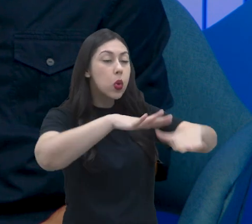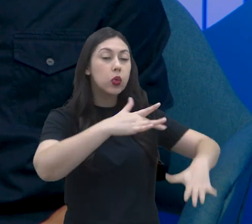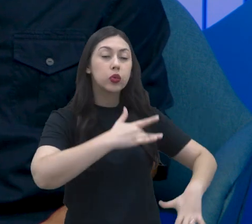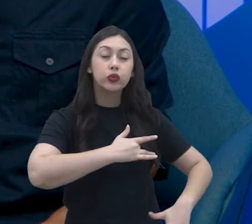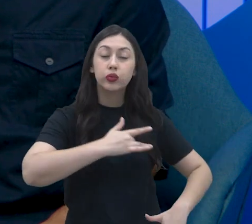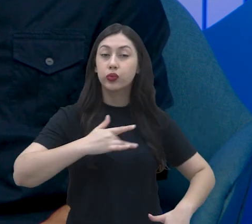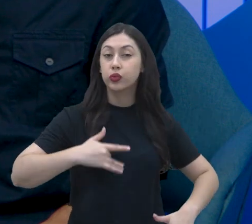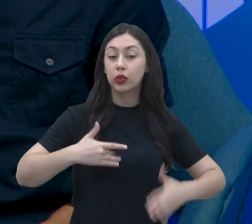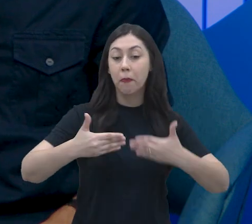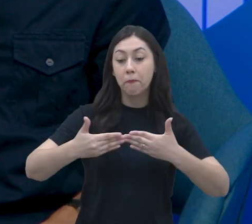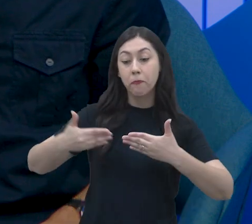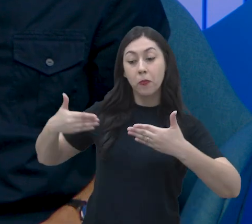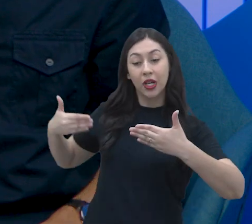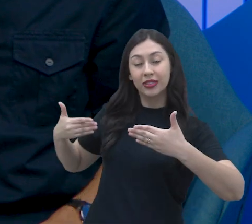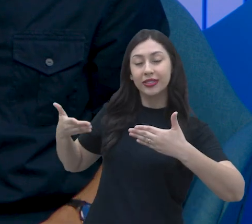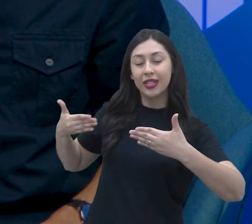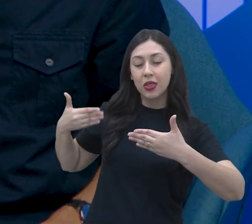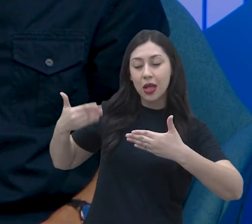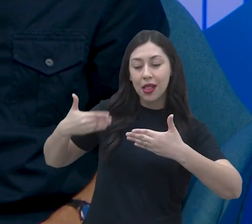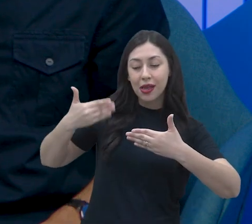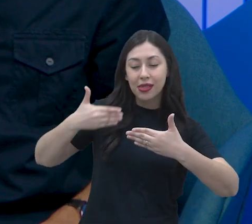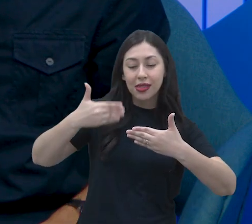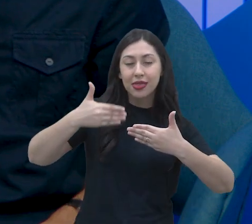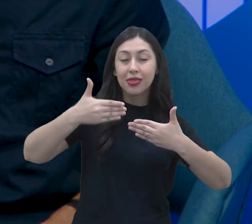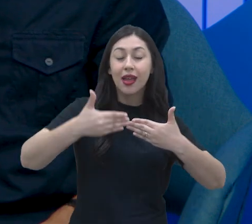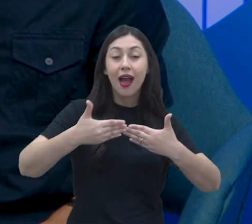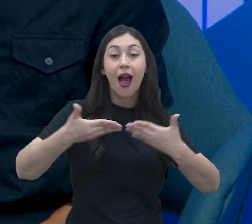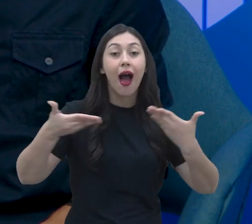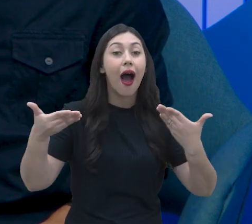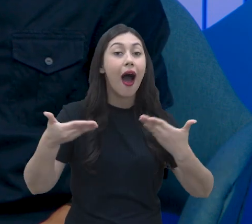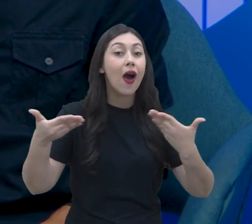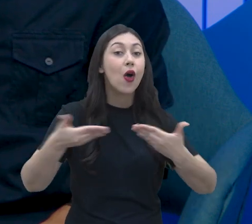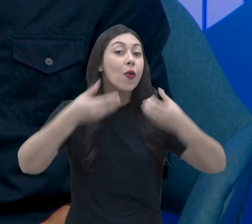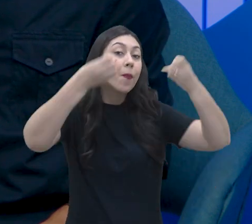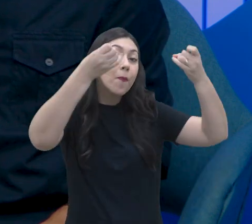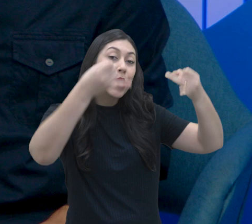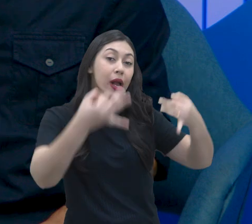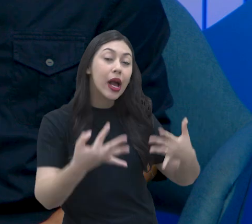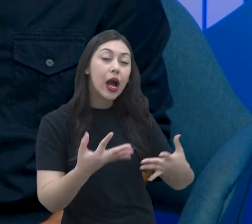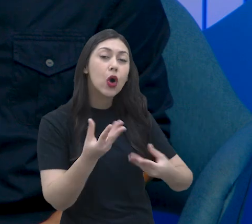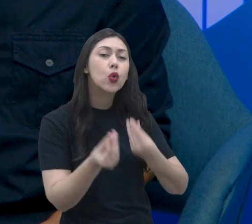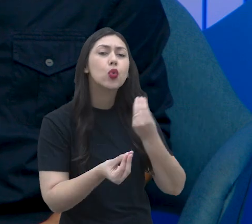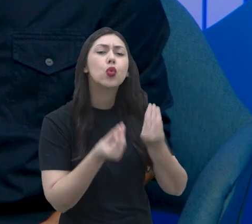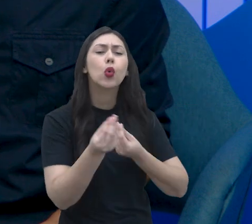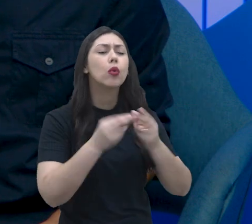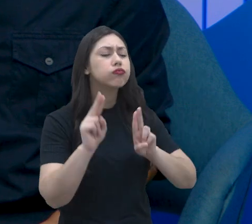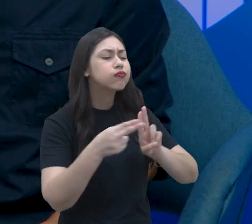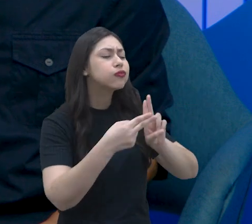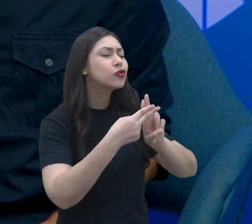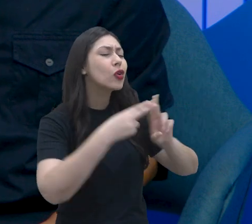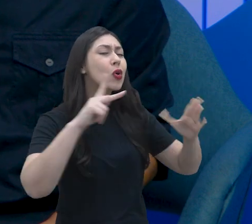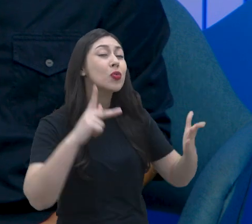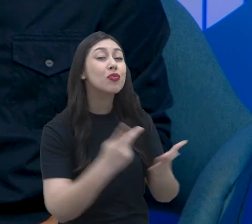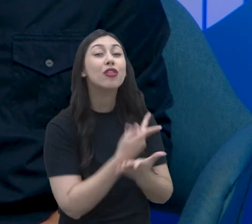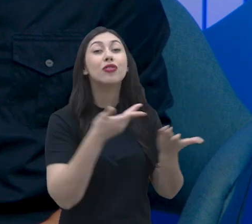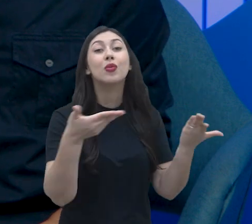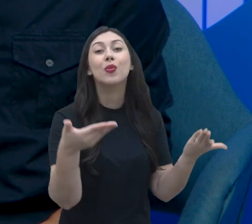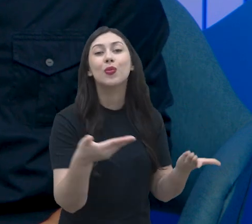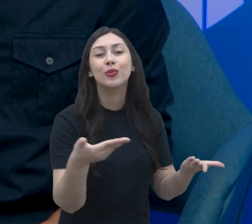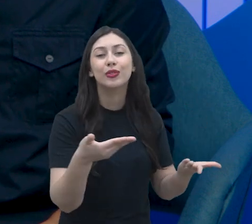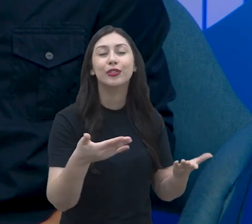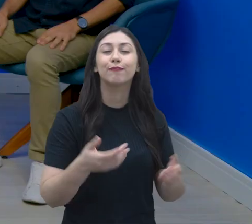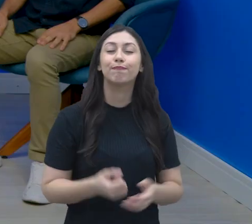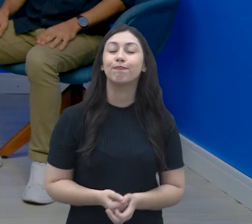brasileira antes do SUS e também como ela foi criada. Agora, a gente expande o assunto e entende um pouco do